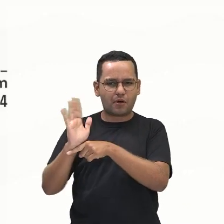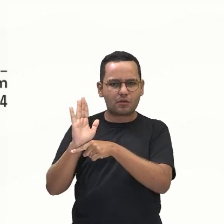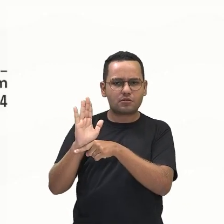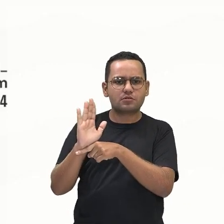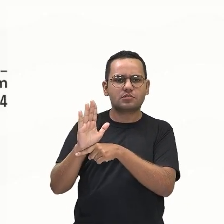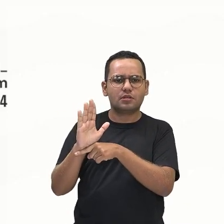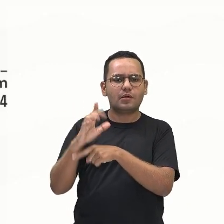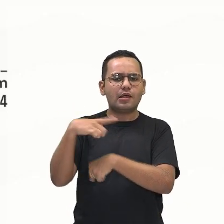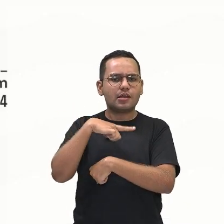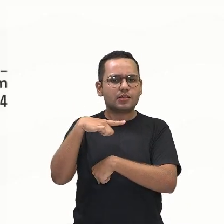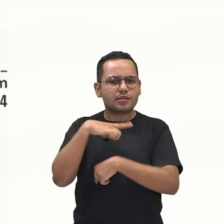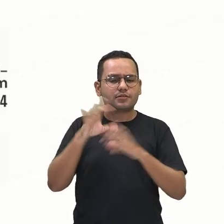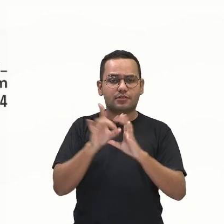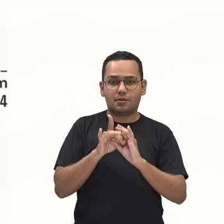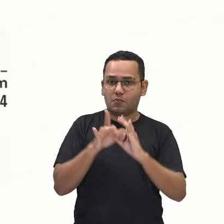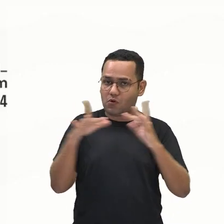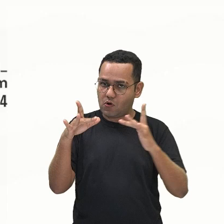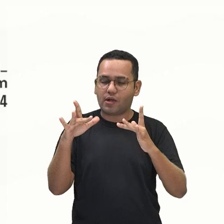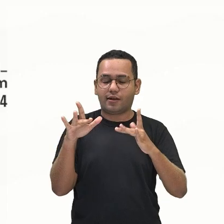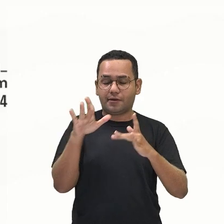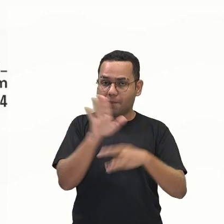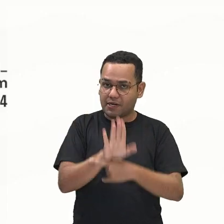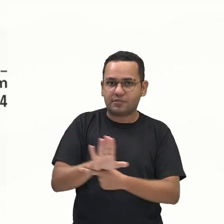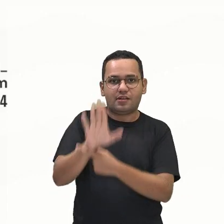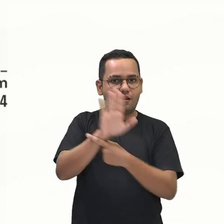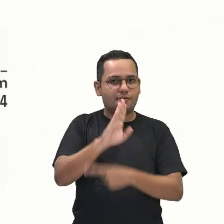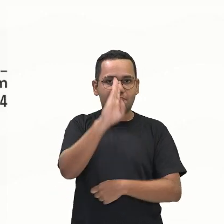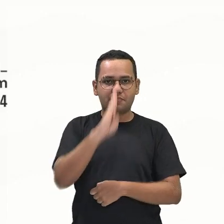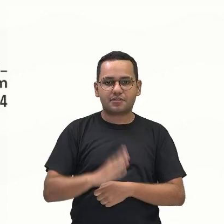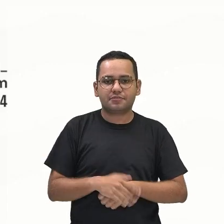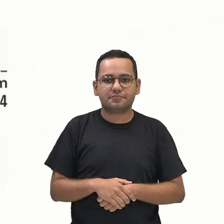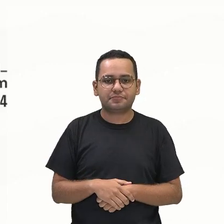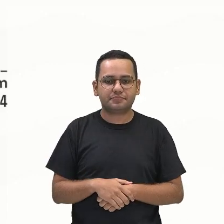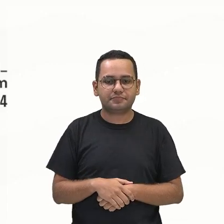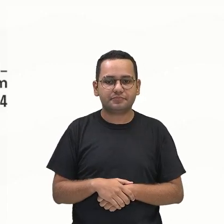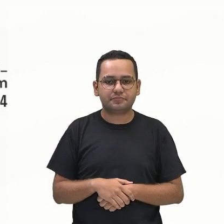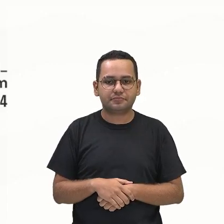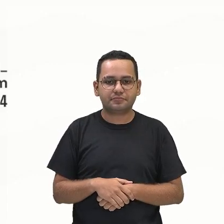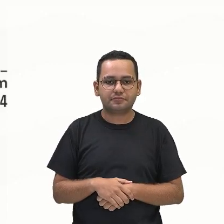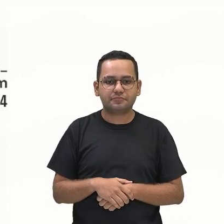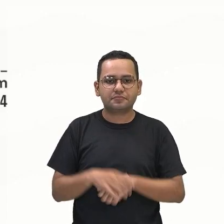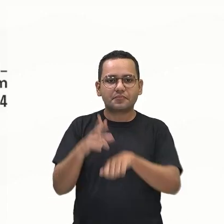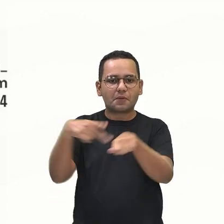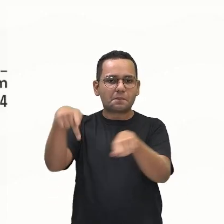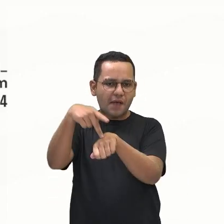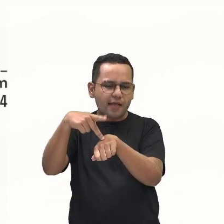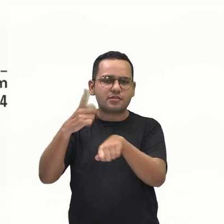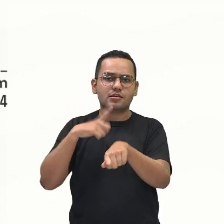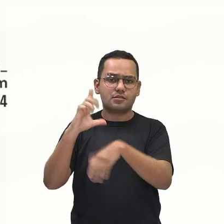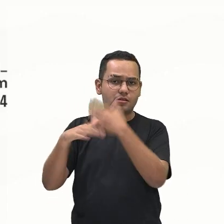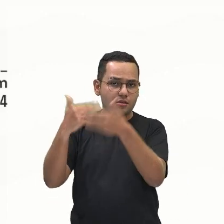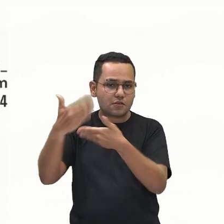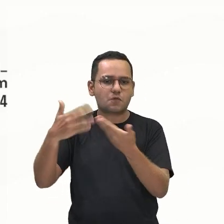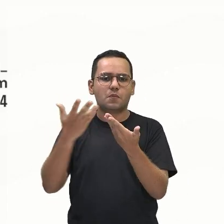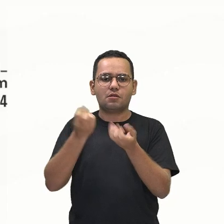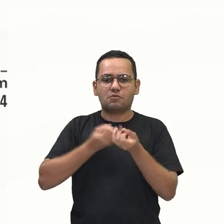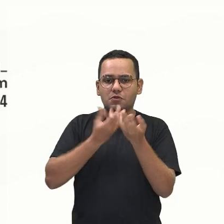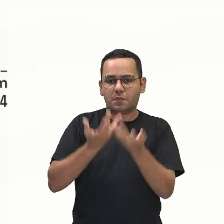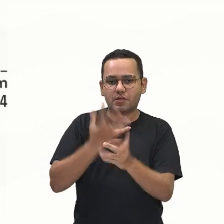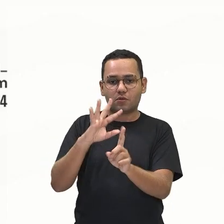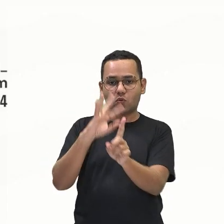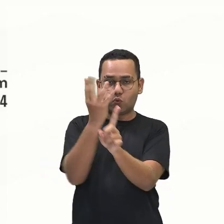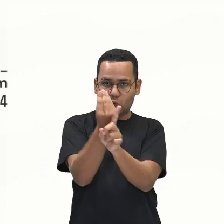ser democratizada, em especial no Brasil. País rico em expressões culturais,